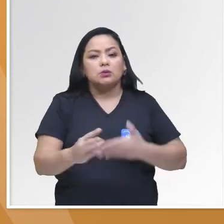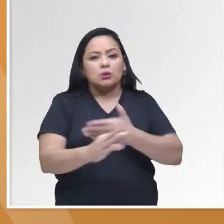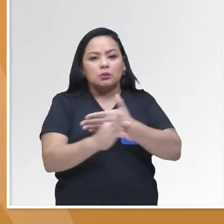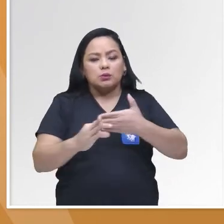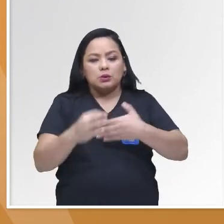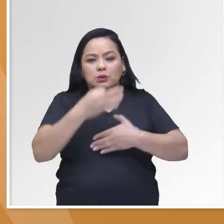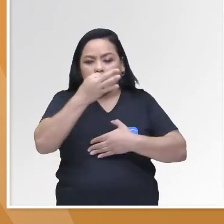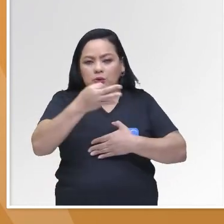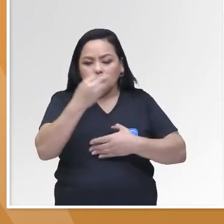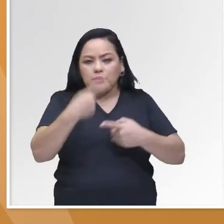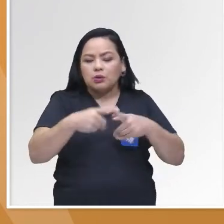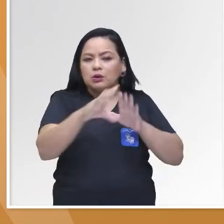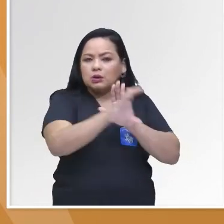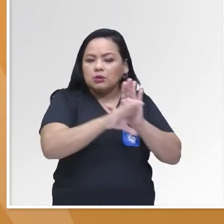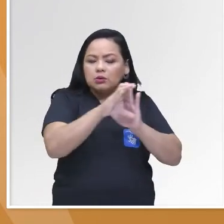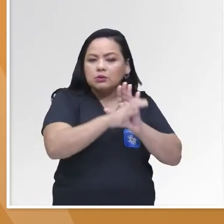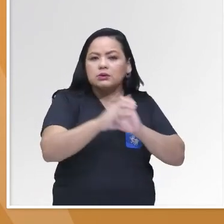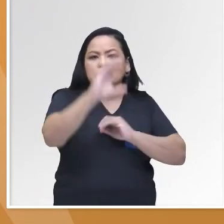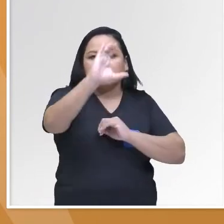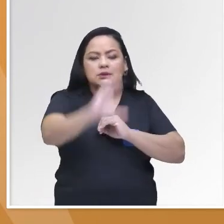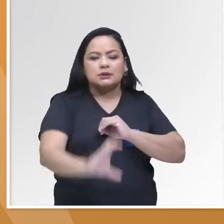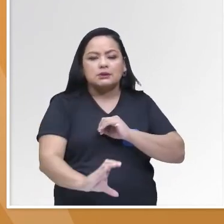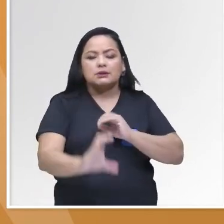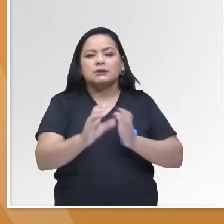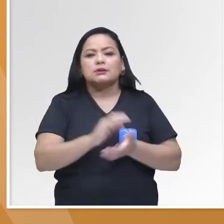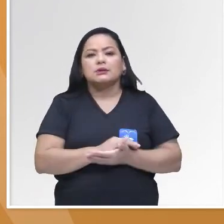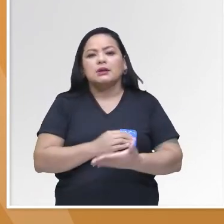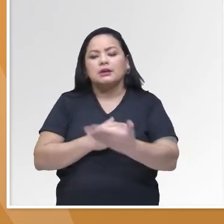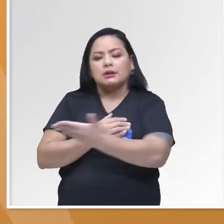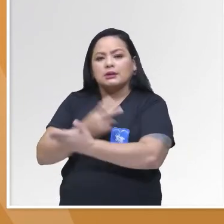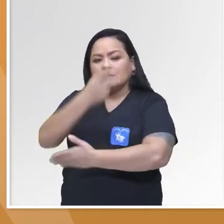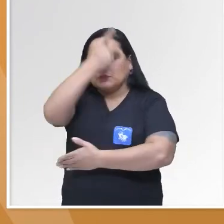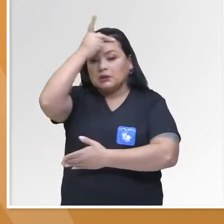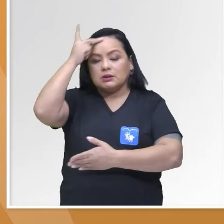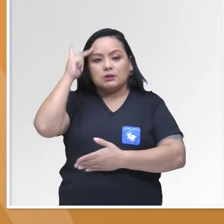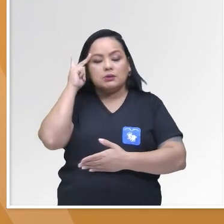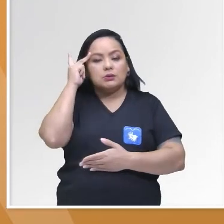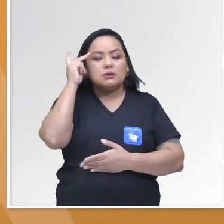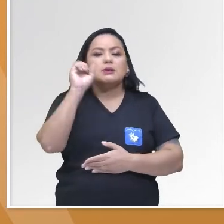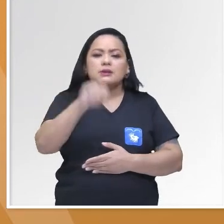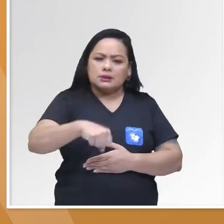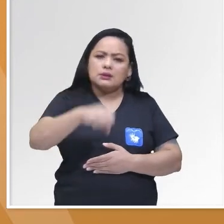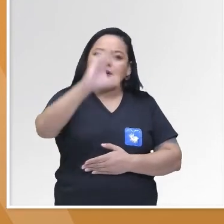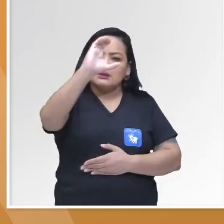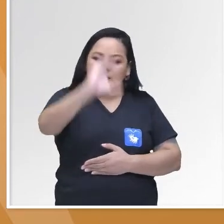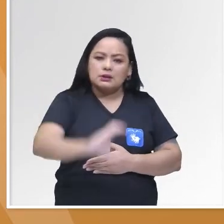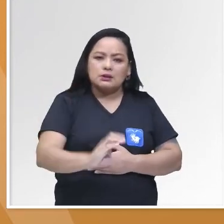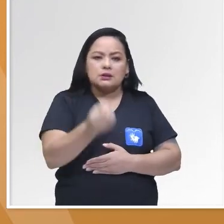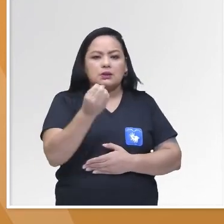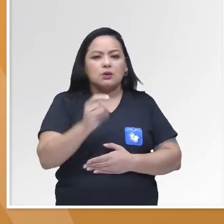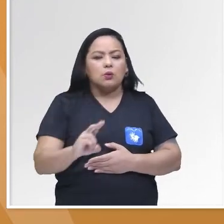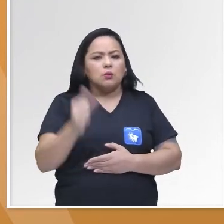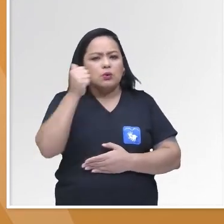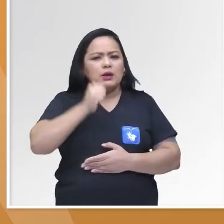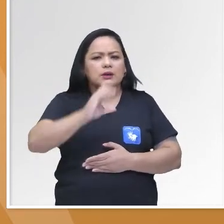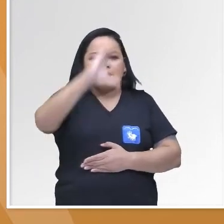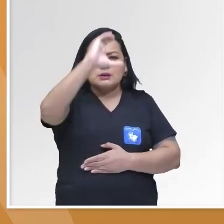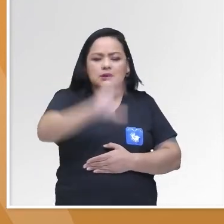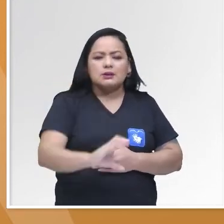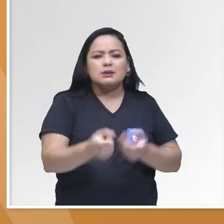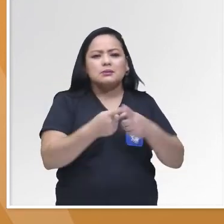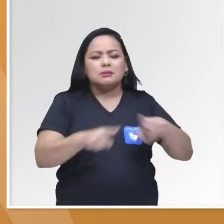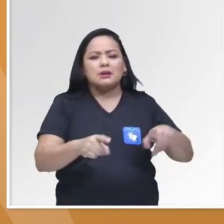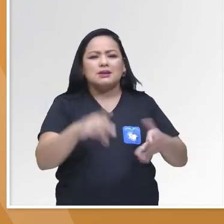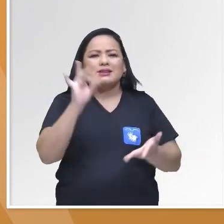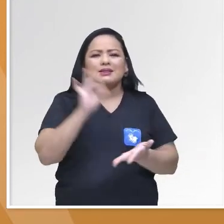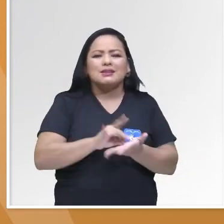pelo conceito de cidadania, estas pessoas são cidadãos ou cidadãs, mas na